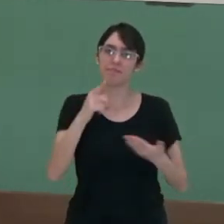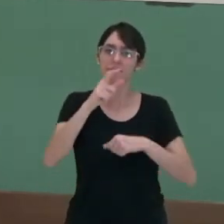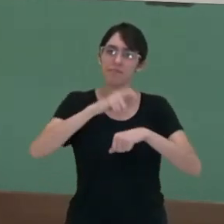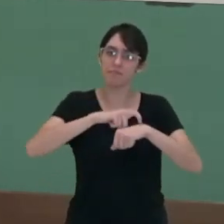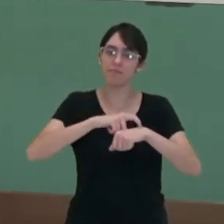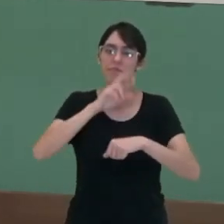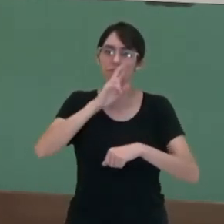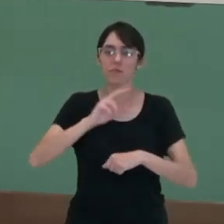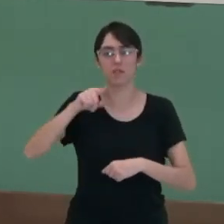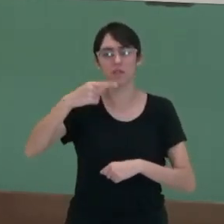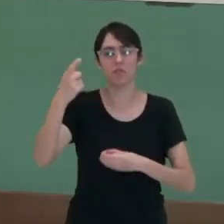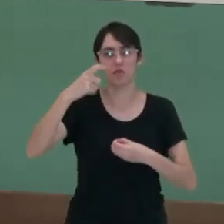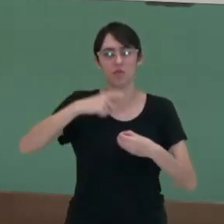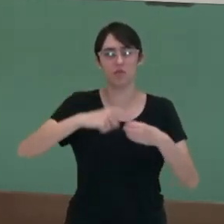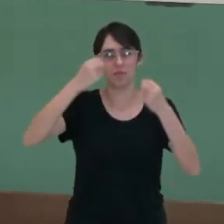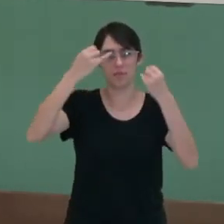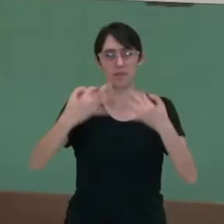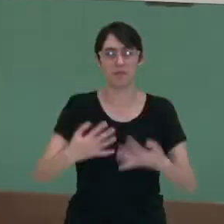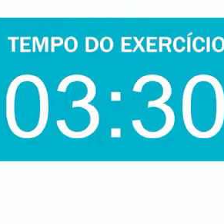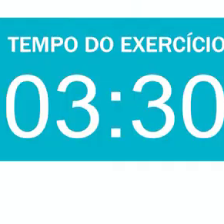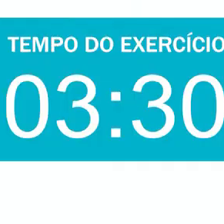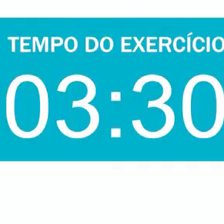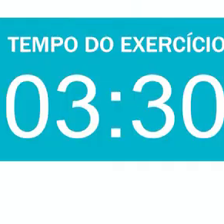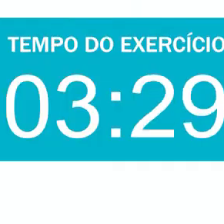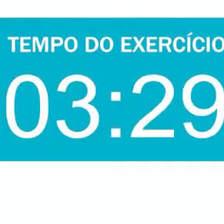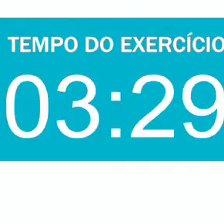para vocês resolverem e já voltamos a conferir.